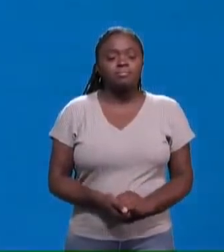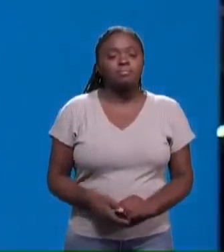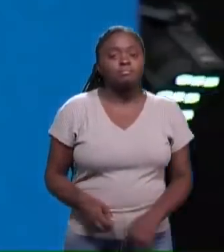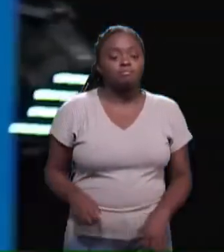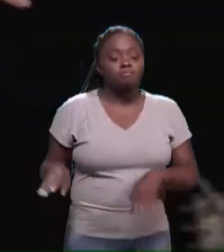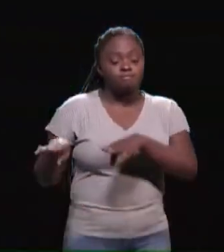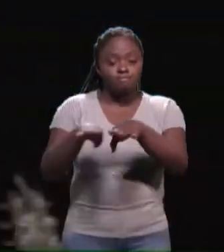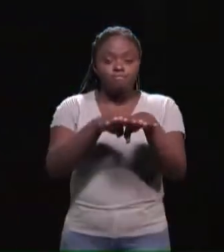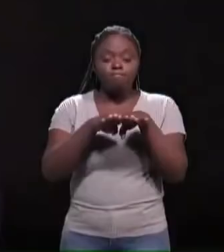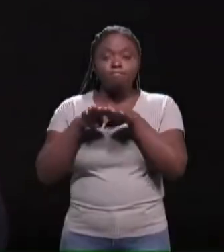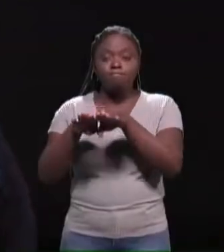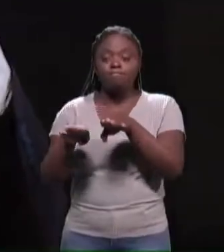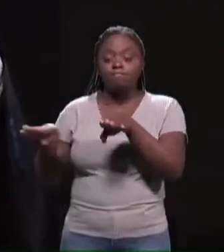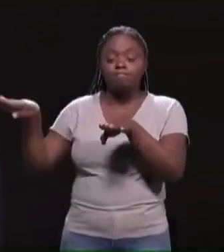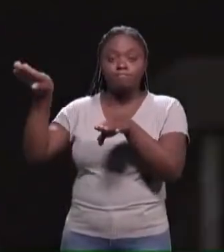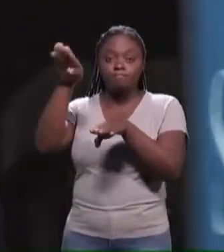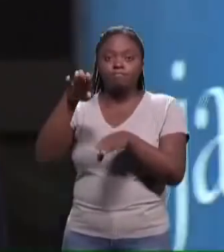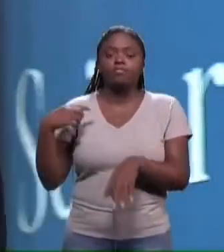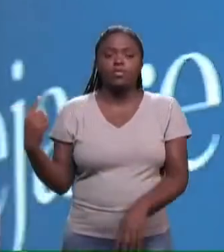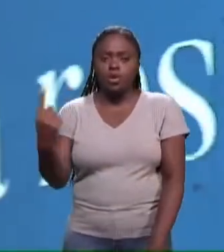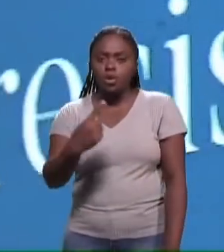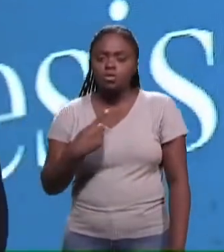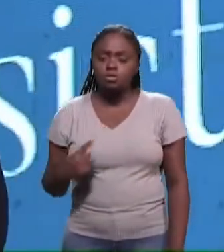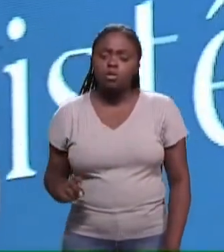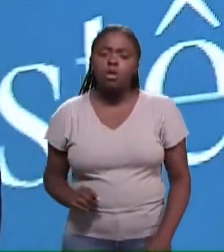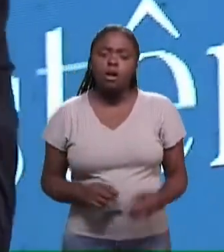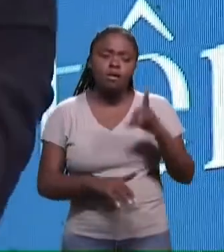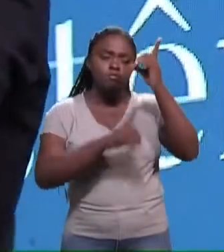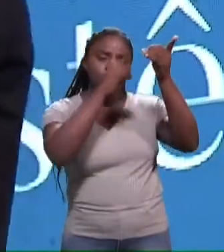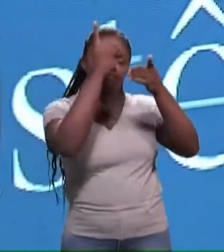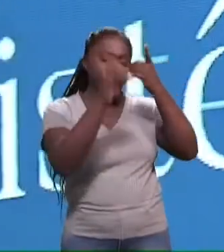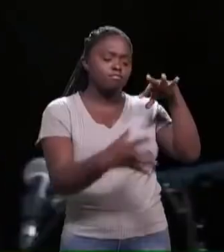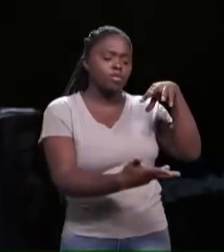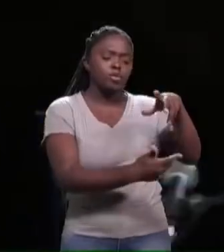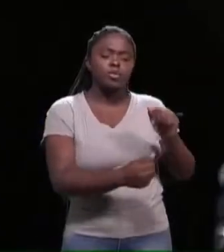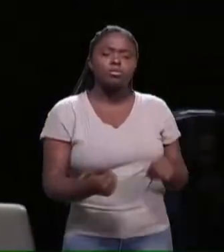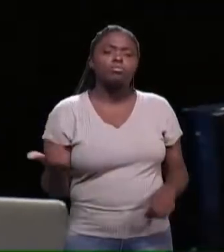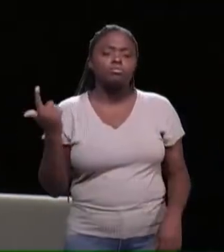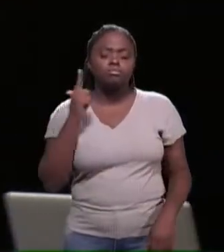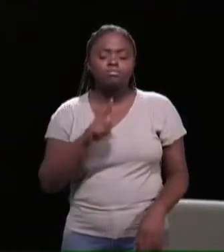Nosso padrão é outro. Nós vamos resistir às ideias mundanas.